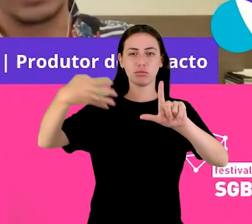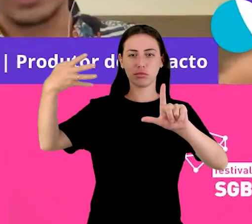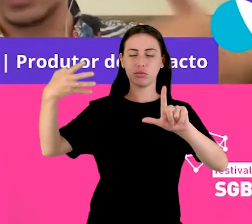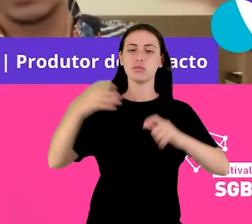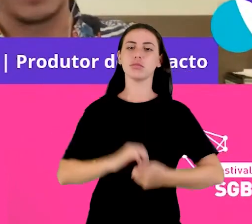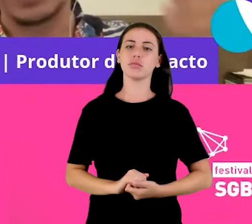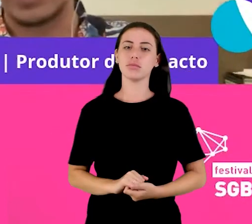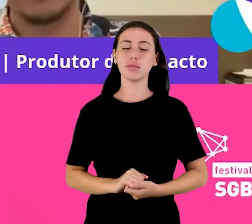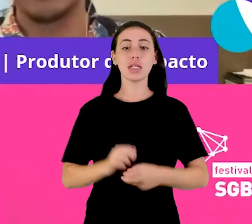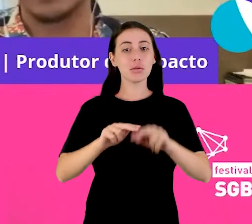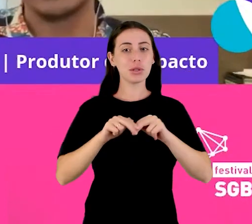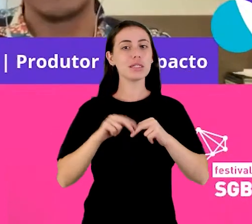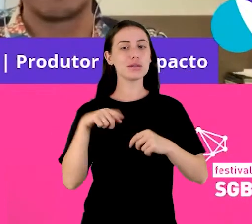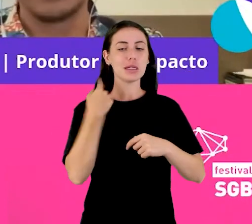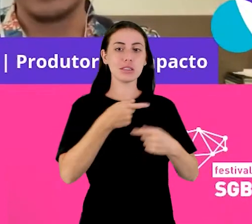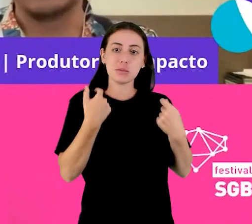toda a sigla LGBTQIAP+.